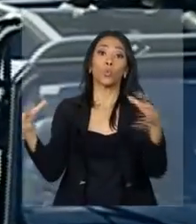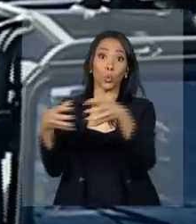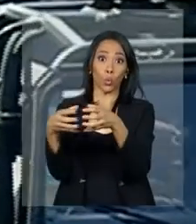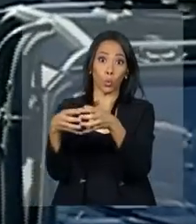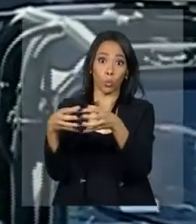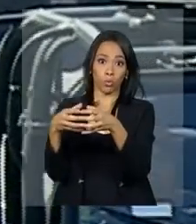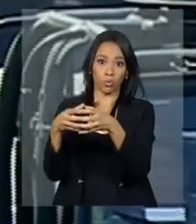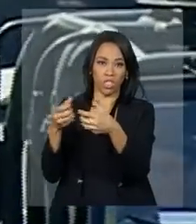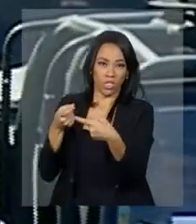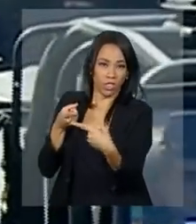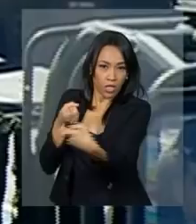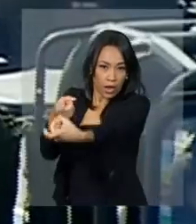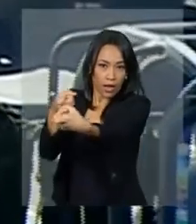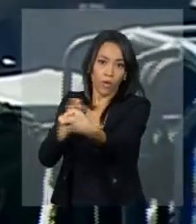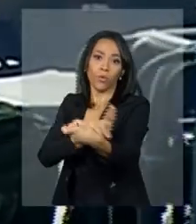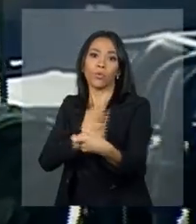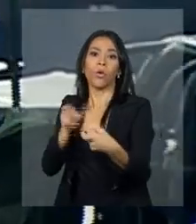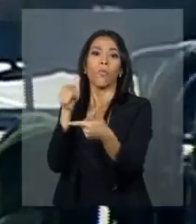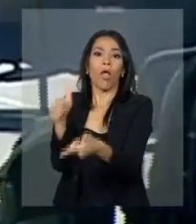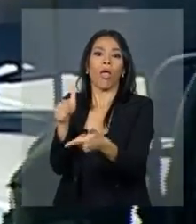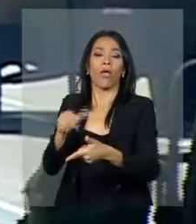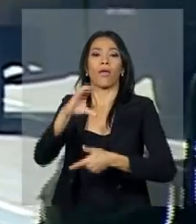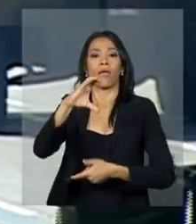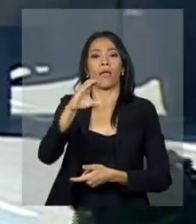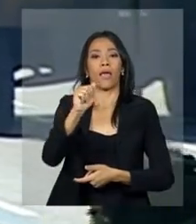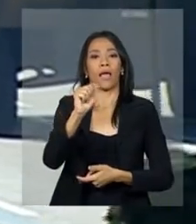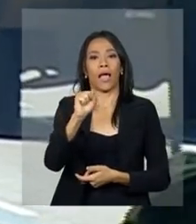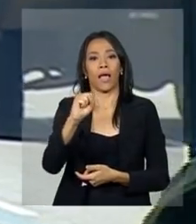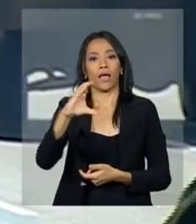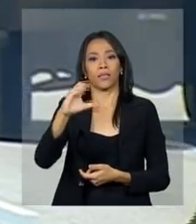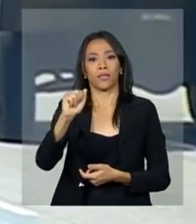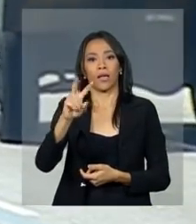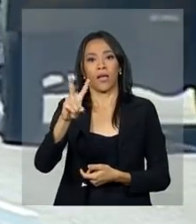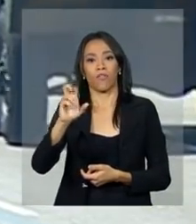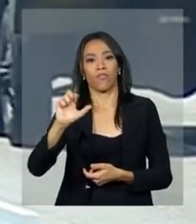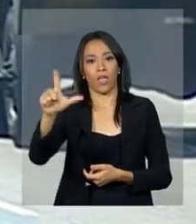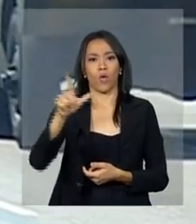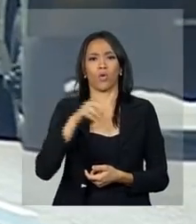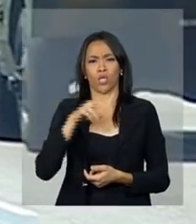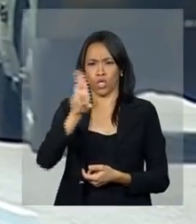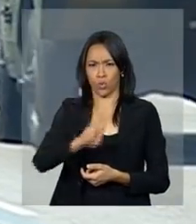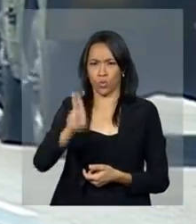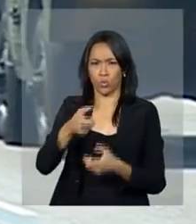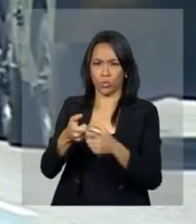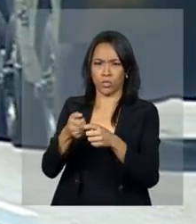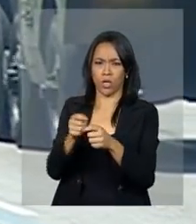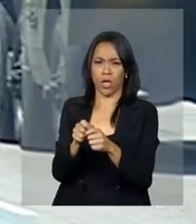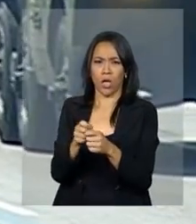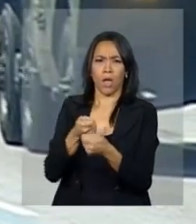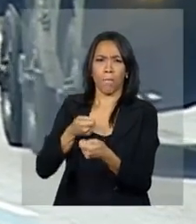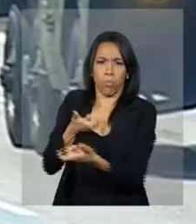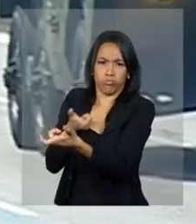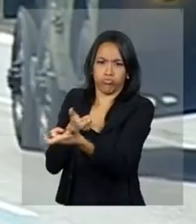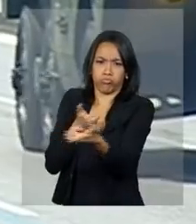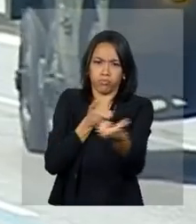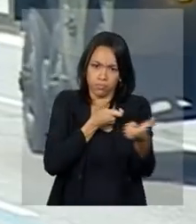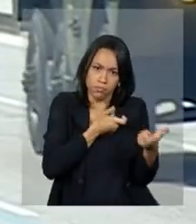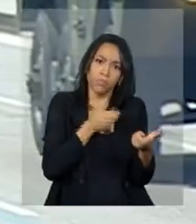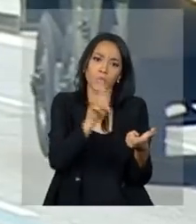carro de combate Cascavel, com um canhão 90 milímetros, uma metralhadora